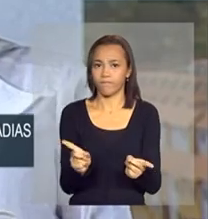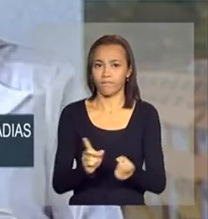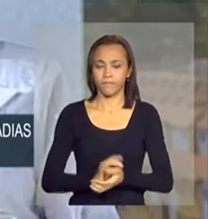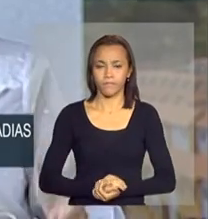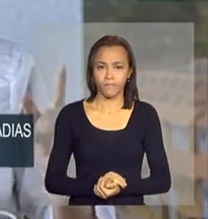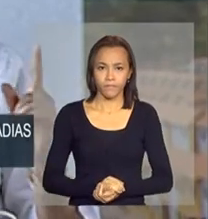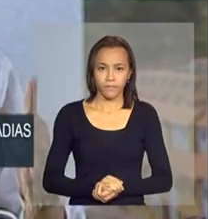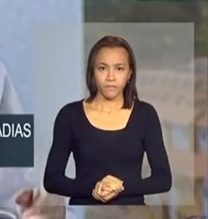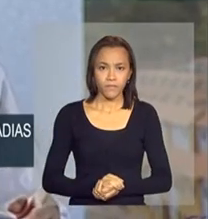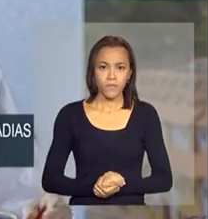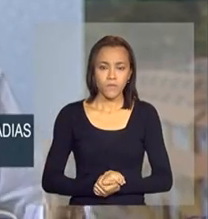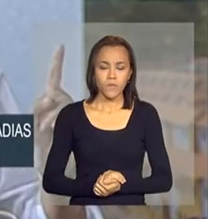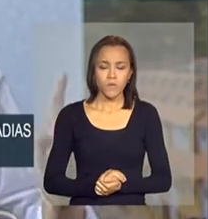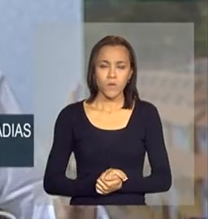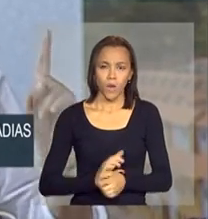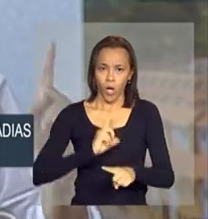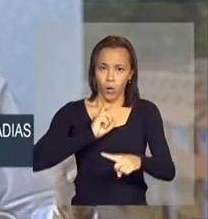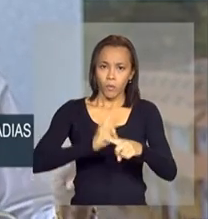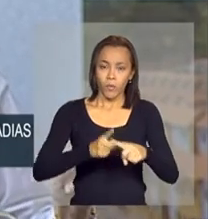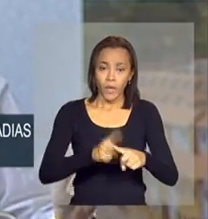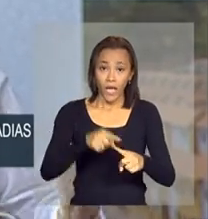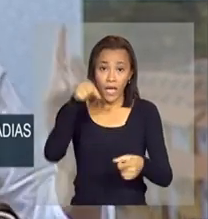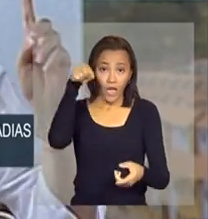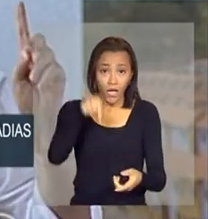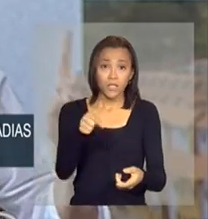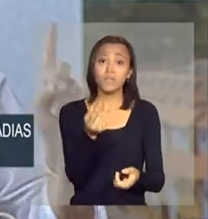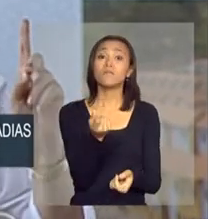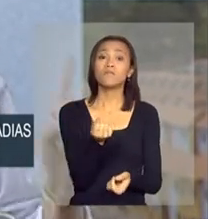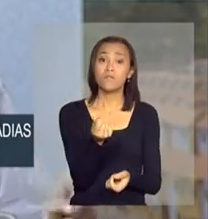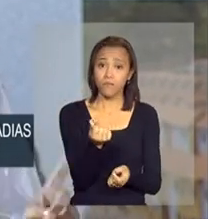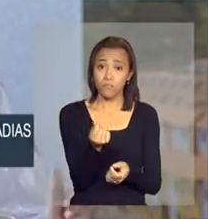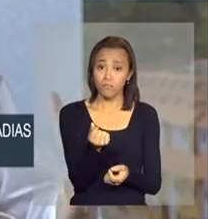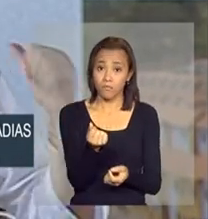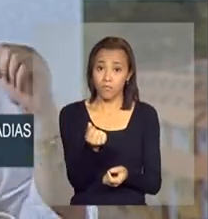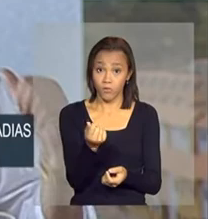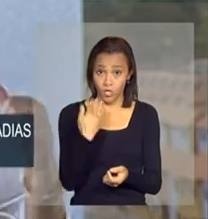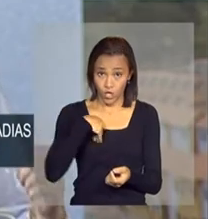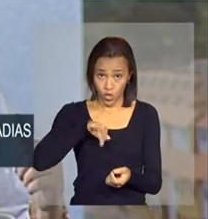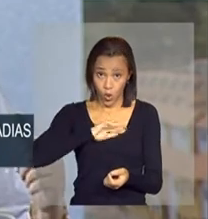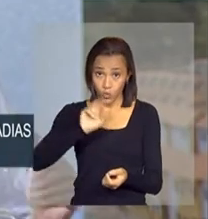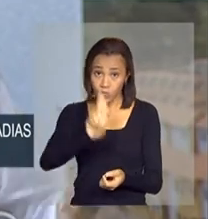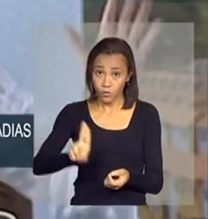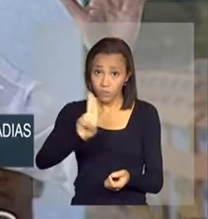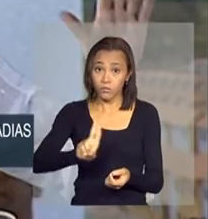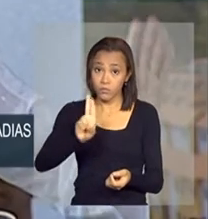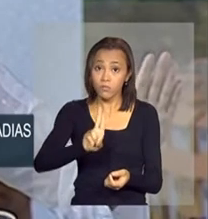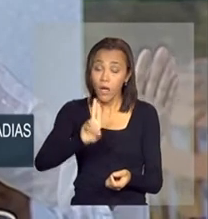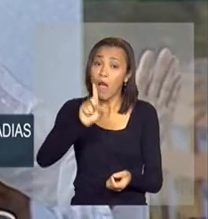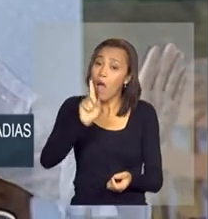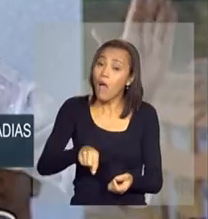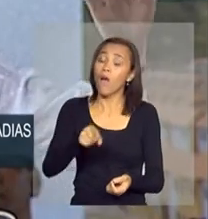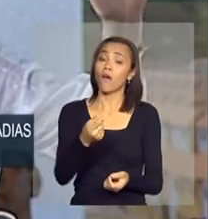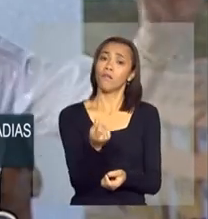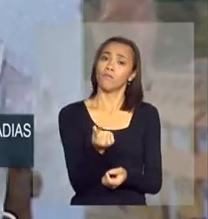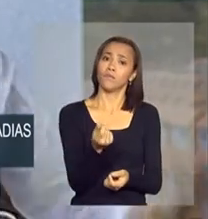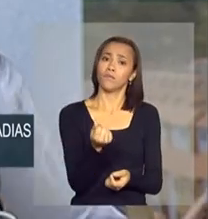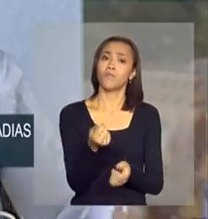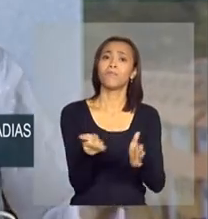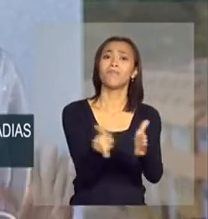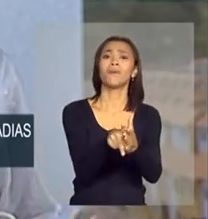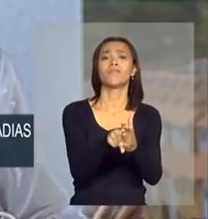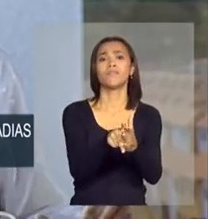é porque é esse dinheiro esse dinheiro que nós usamos é o dinheiro